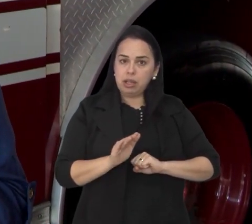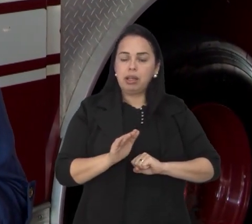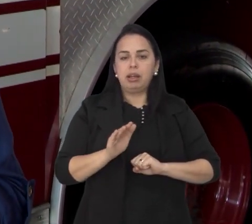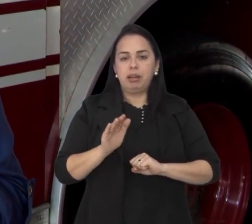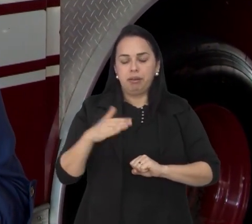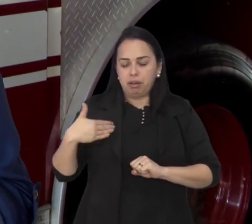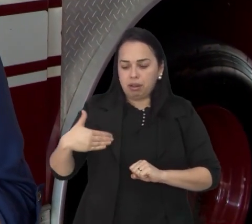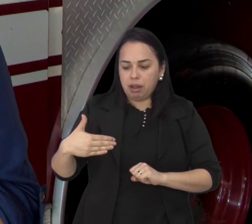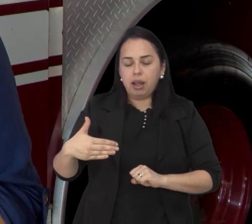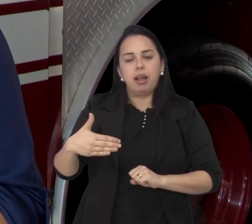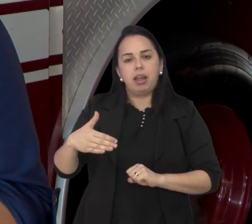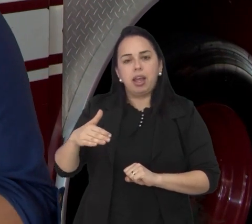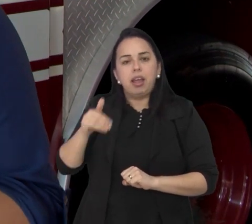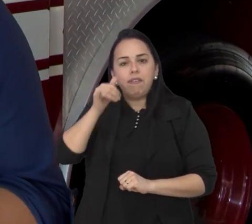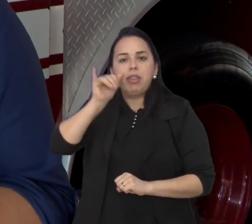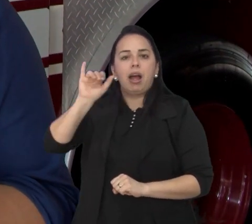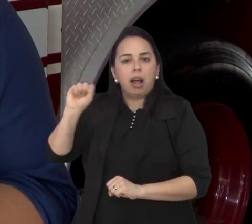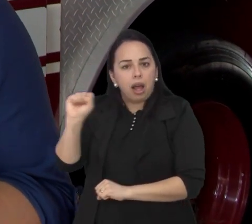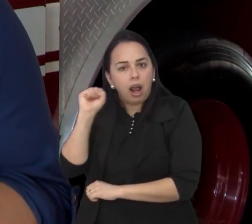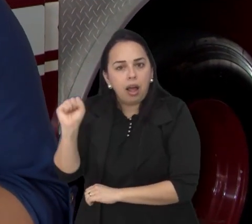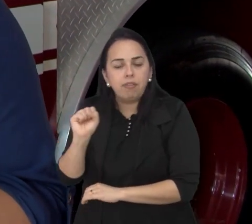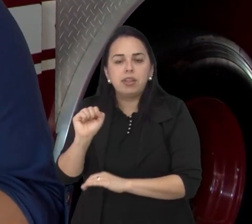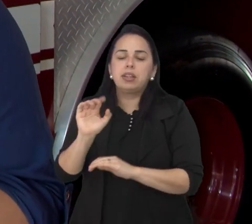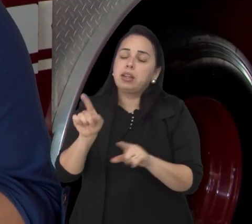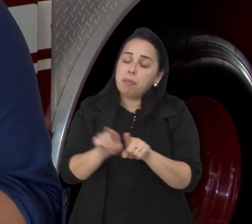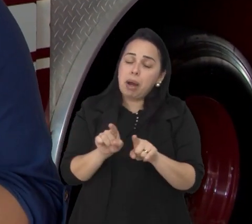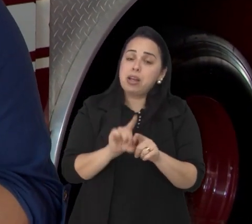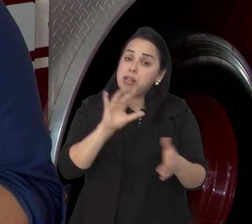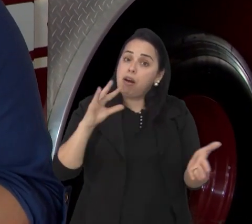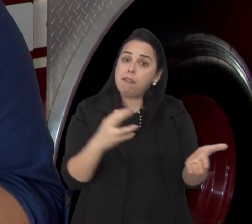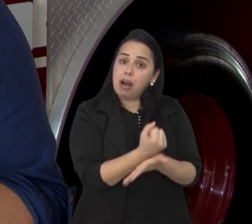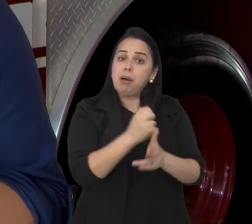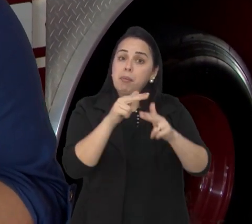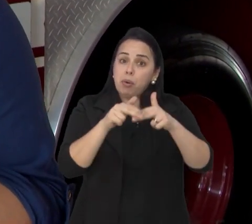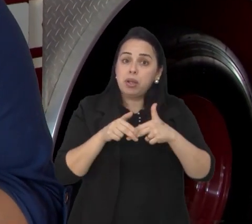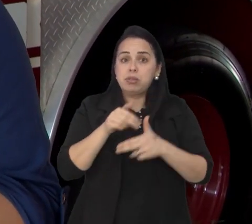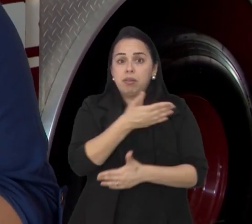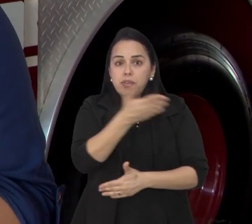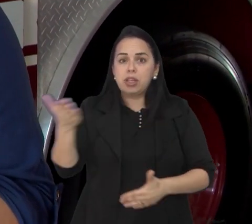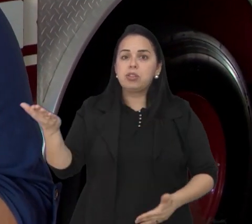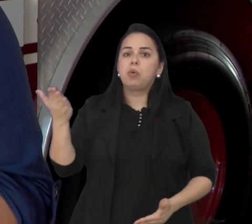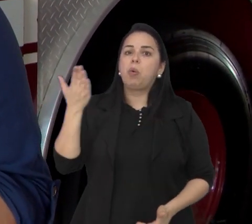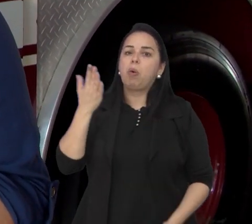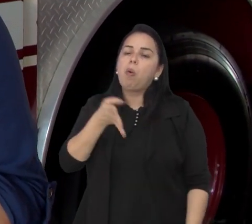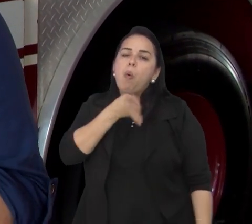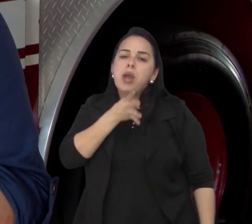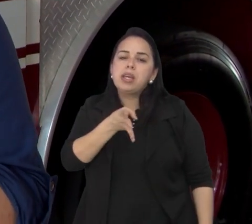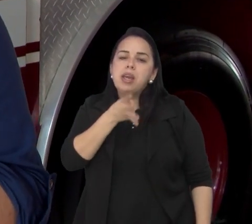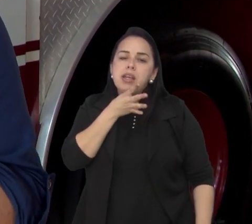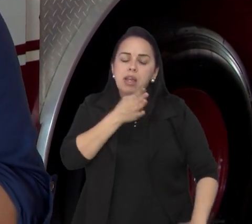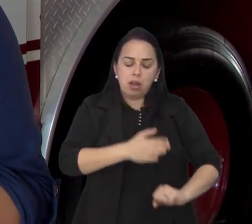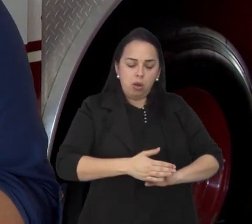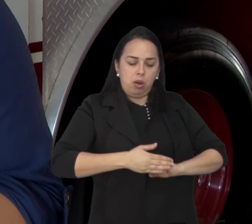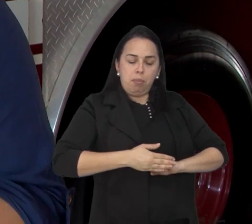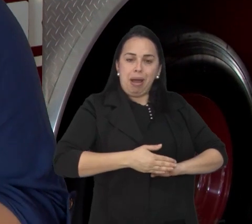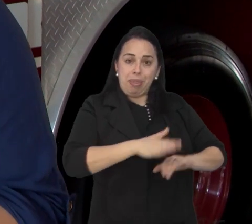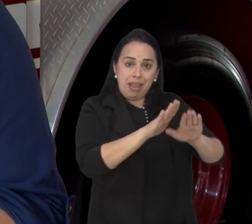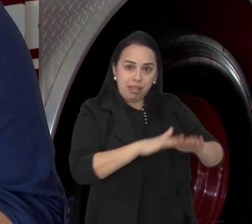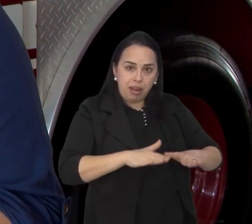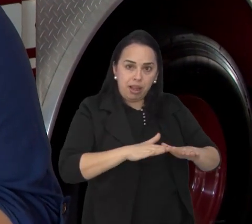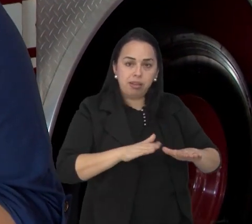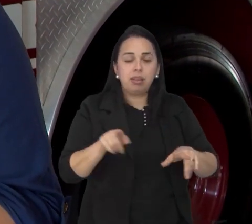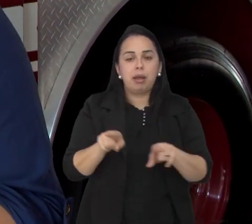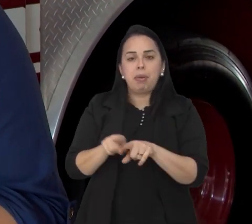pode prevenir consequências de um acidente e até salvar vidas. Por isso é importante que todos conheçam o procedimento, tanto em crianças quanto